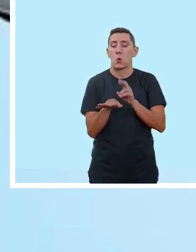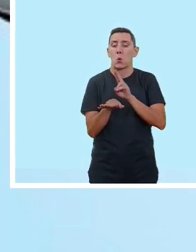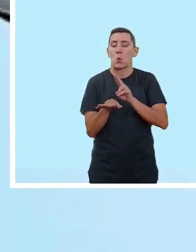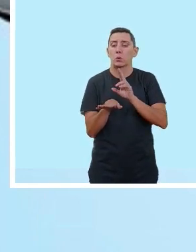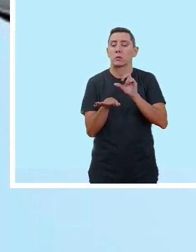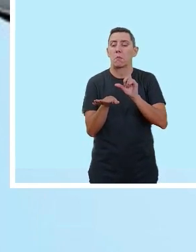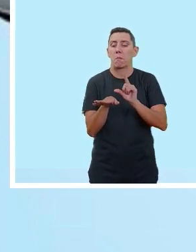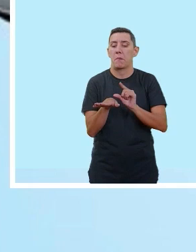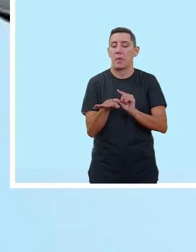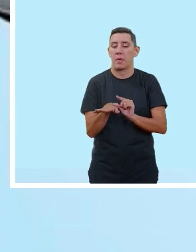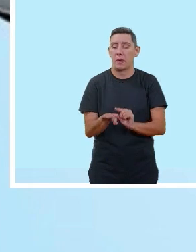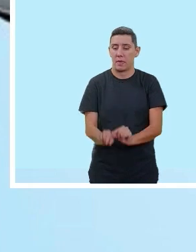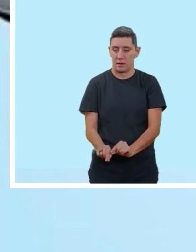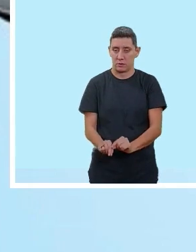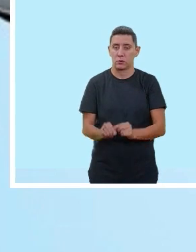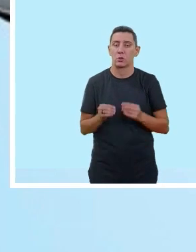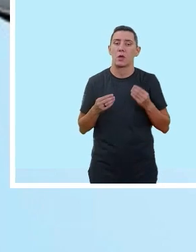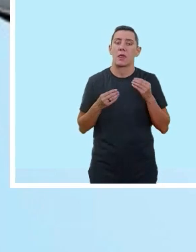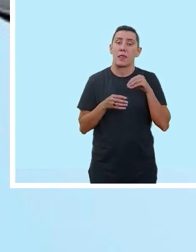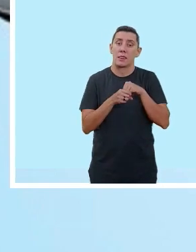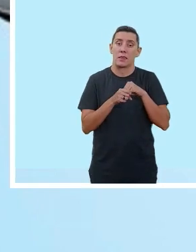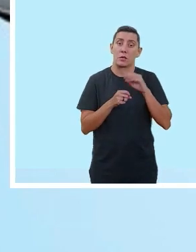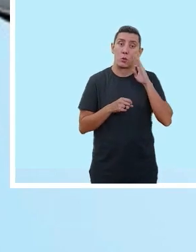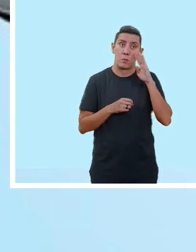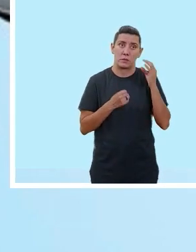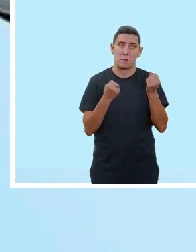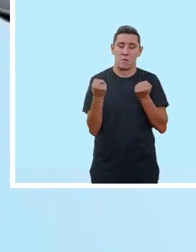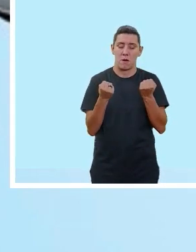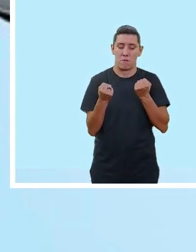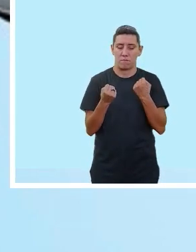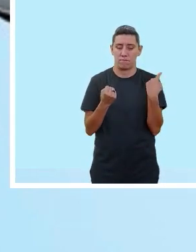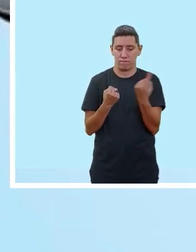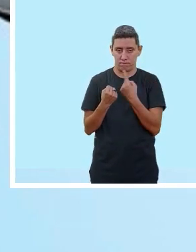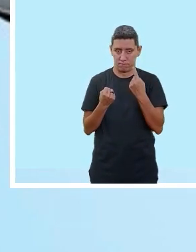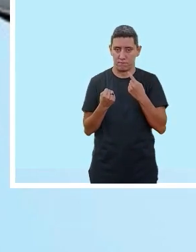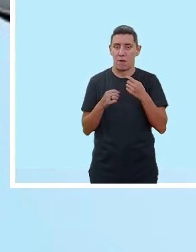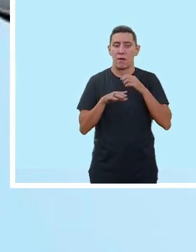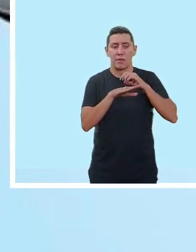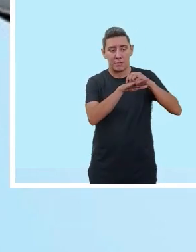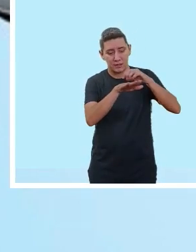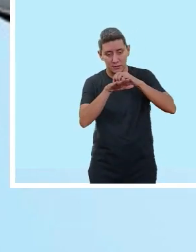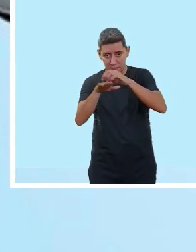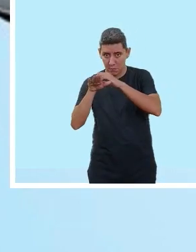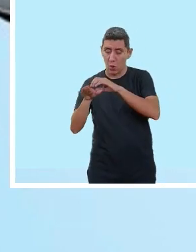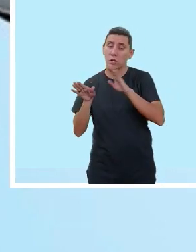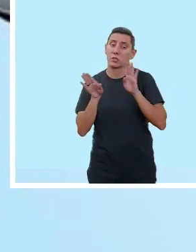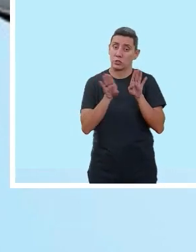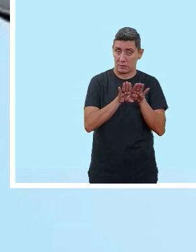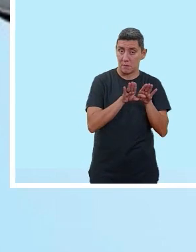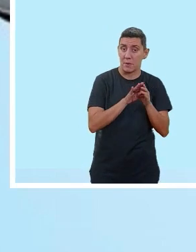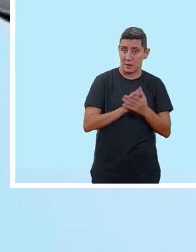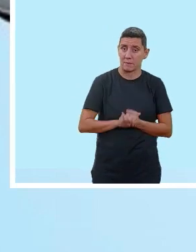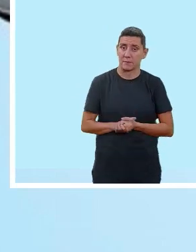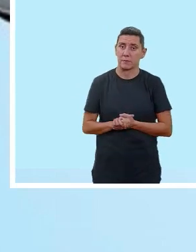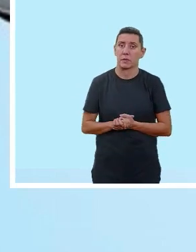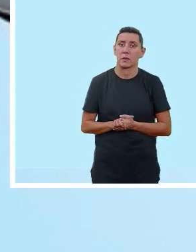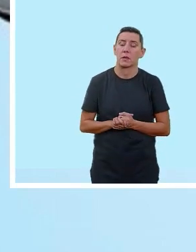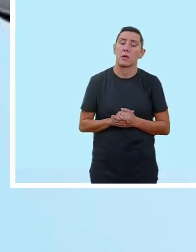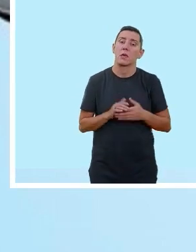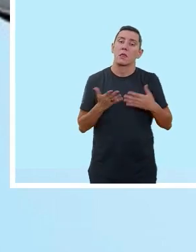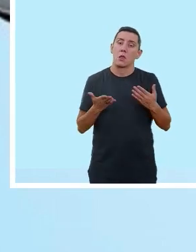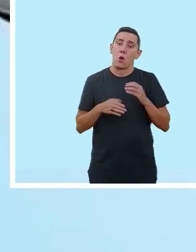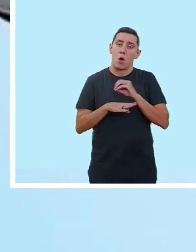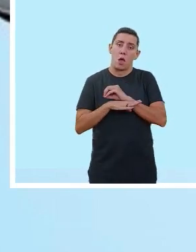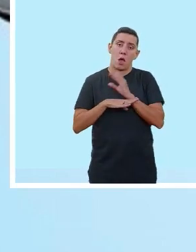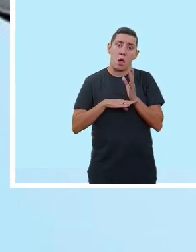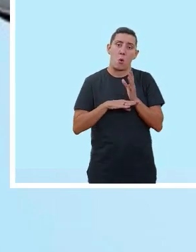estufa dentro da indústria de transporte, né? Então a Huawei vem trabalhando com a IM, né? Reforçando aqui,